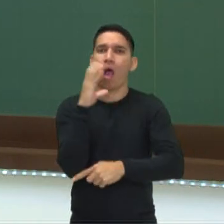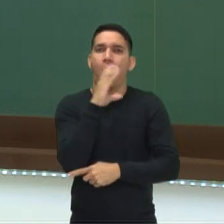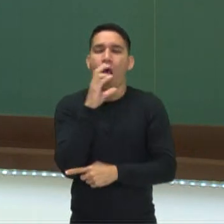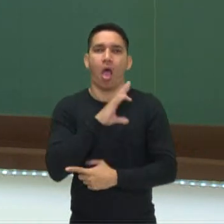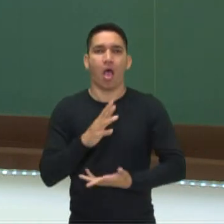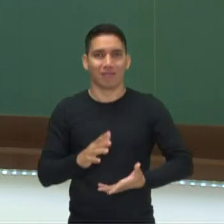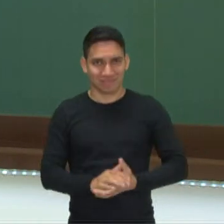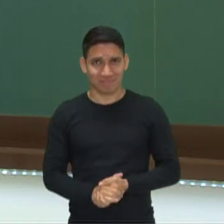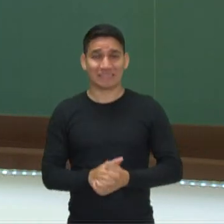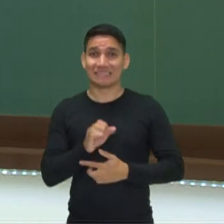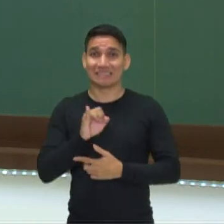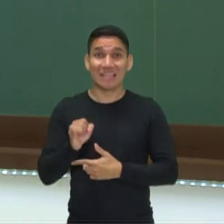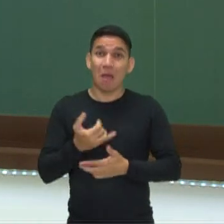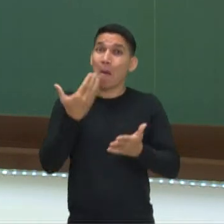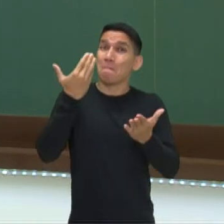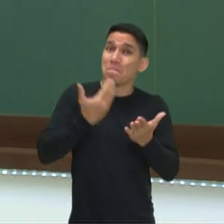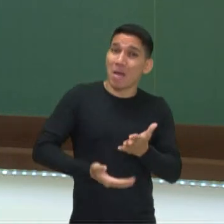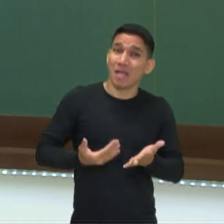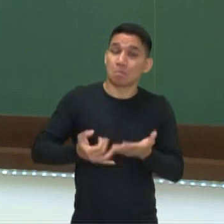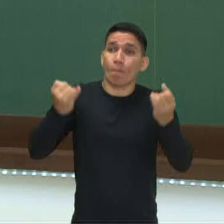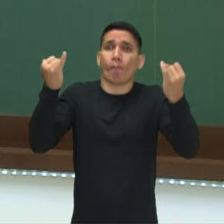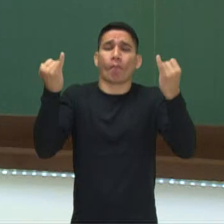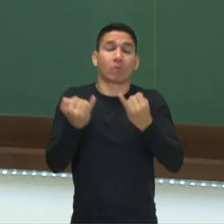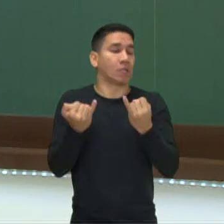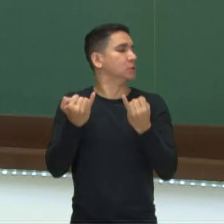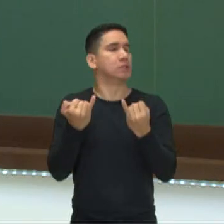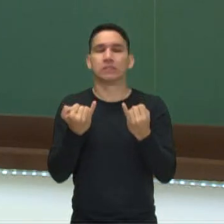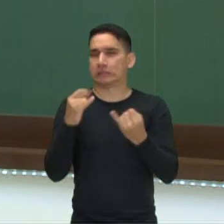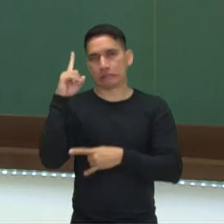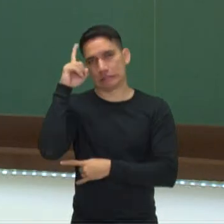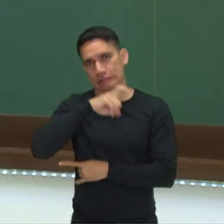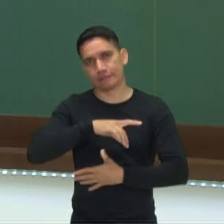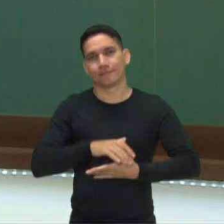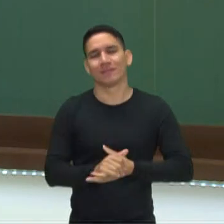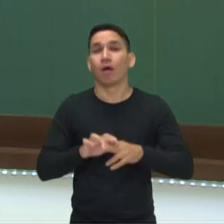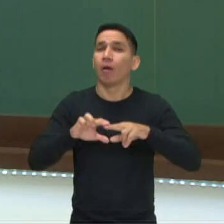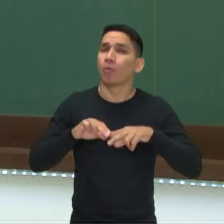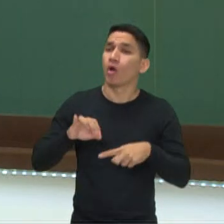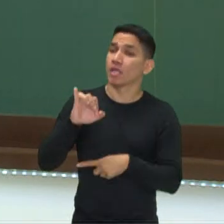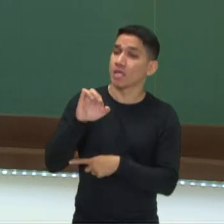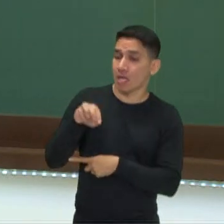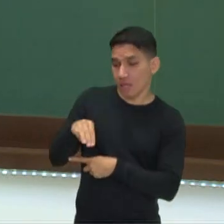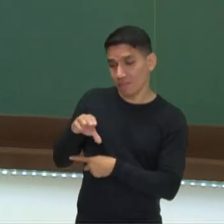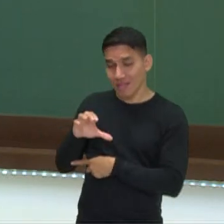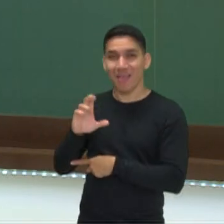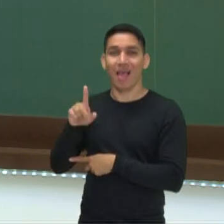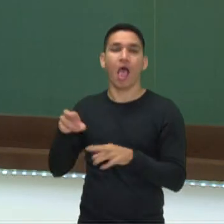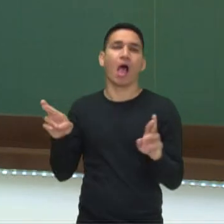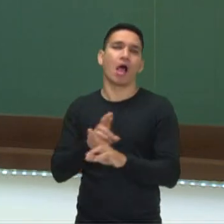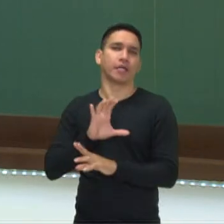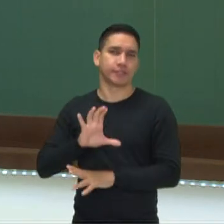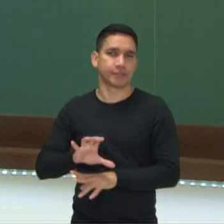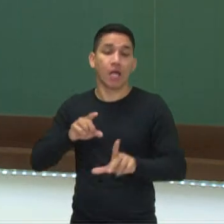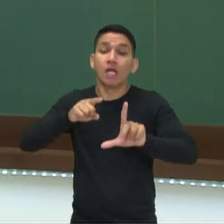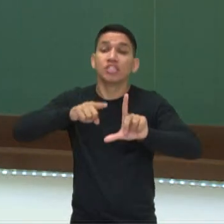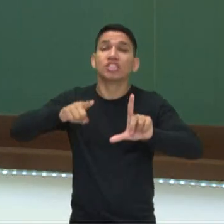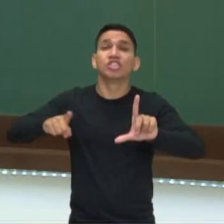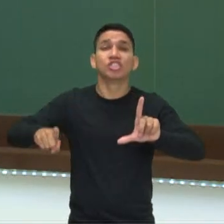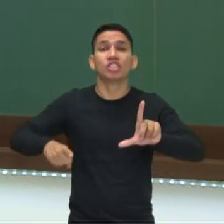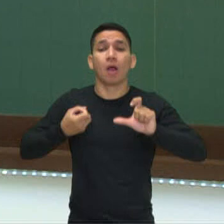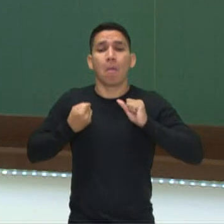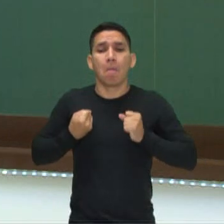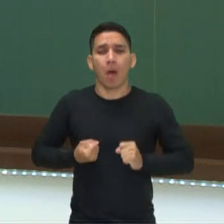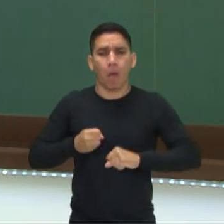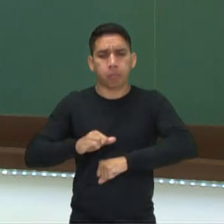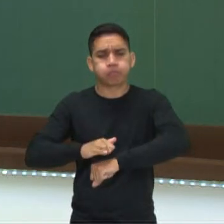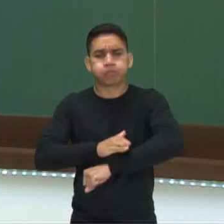rápido e para você perder peso é muito difícil. E o IMC tem a ver com isso, ó, o índice de massa corporal. Como